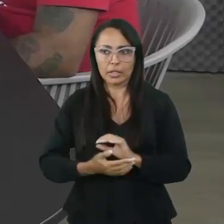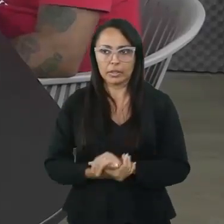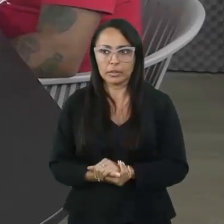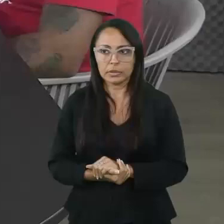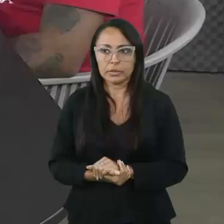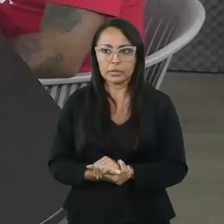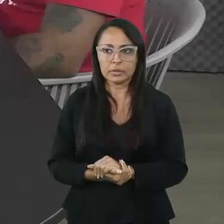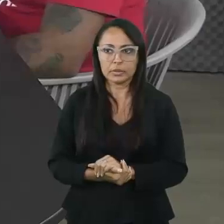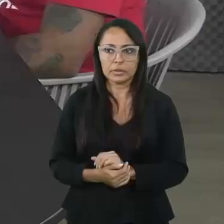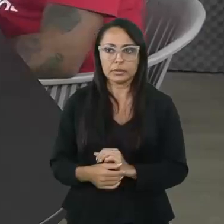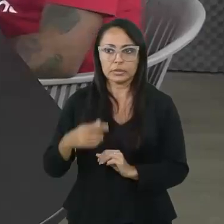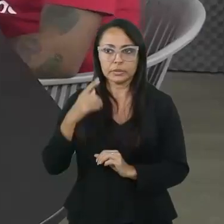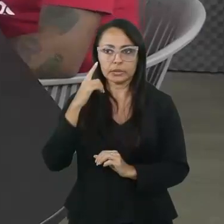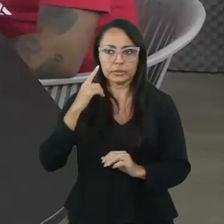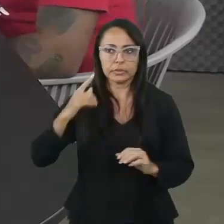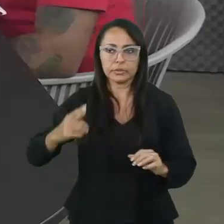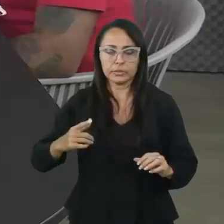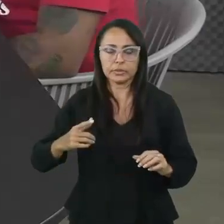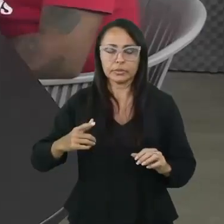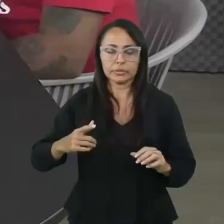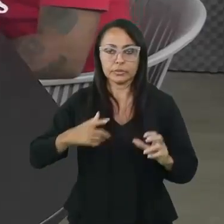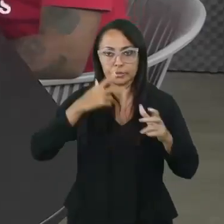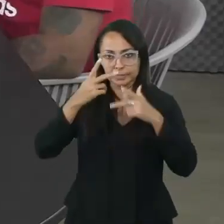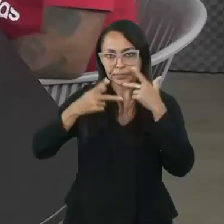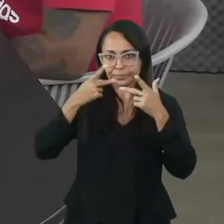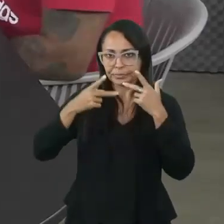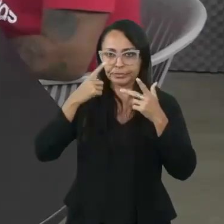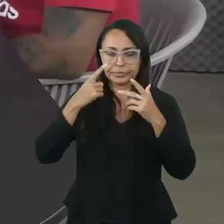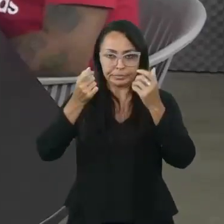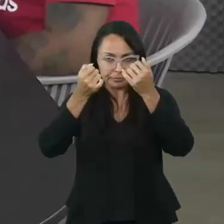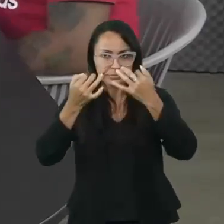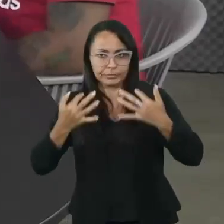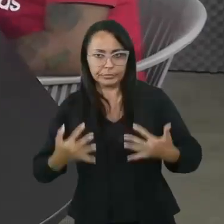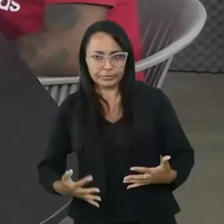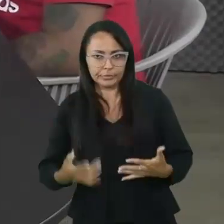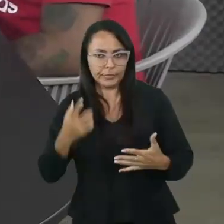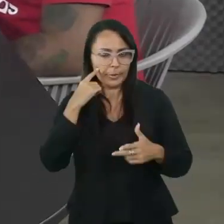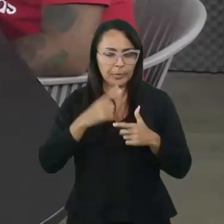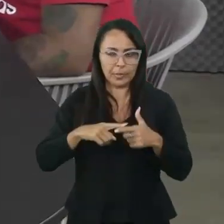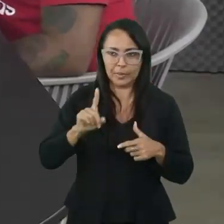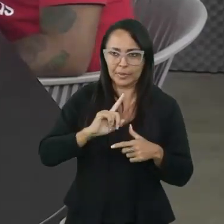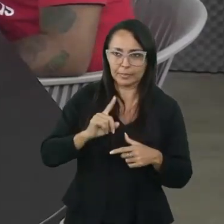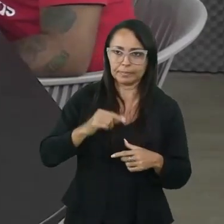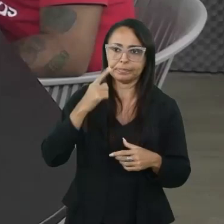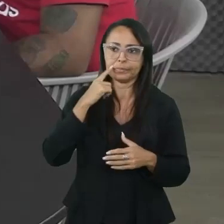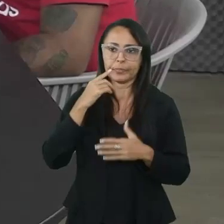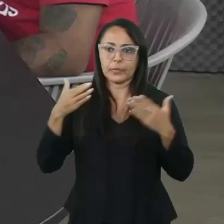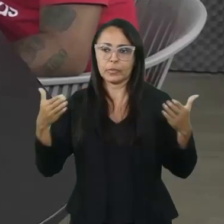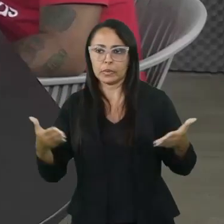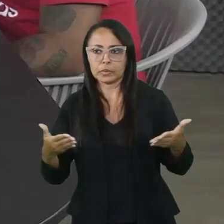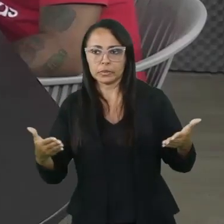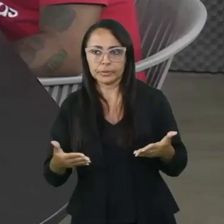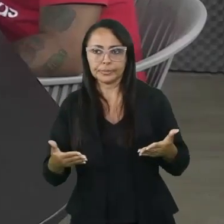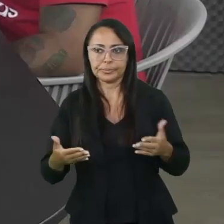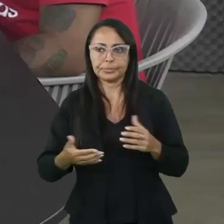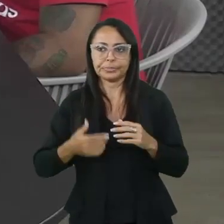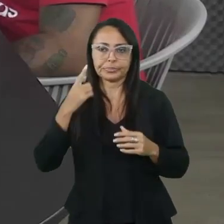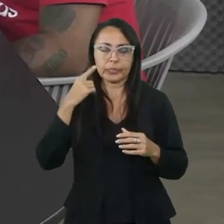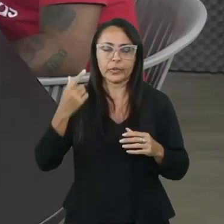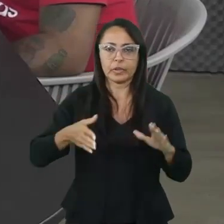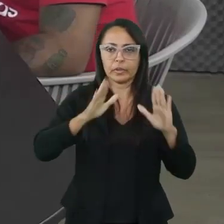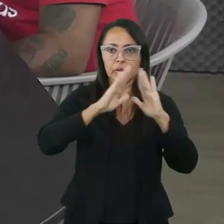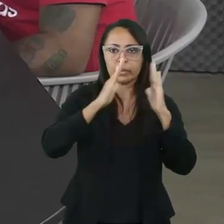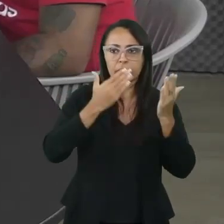conversa sobre tudo. Circulando sobre o assunto. Tô fazendo um circo. Pode circular aqui também, não tem problema não. O João Bezerra hoje, a João Bezerra, né? É uma